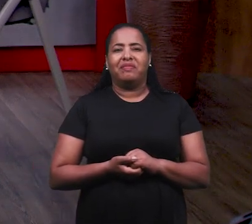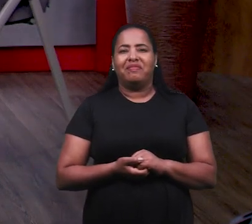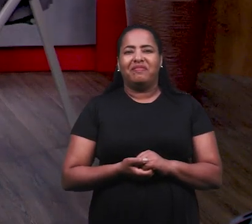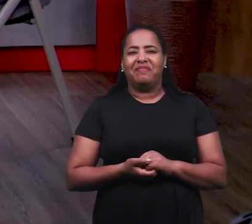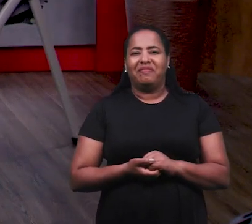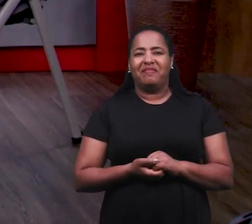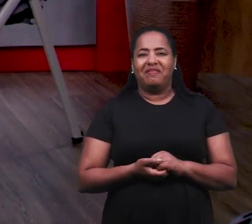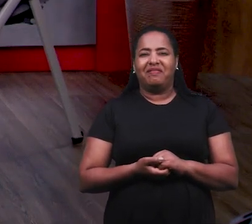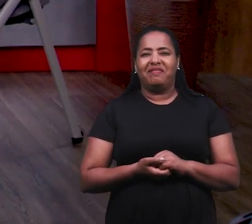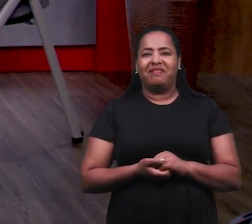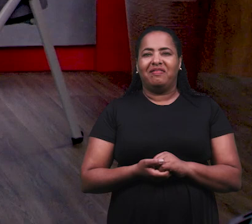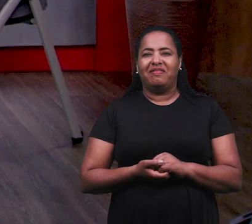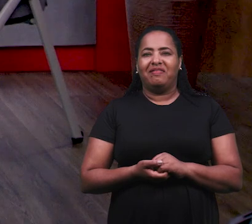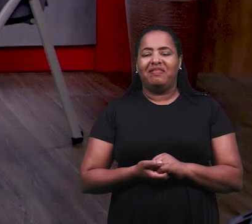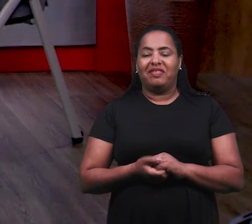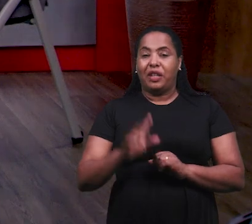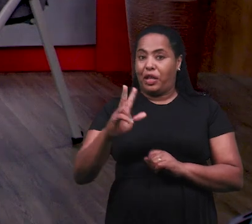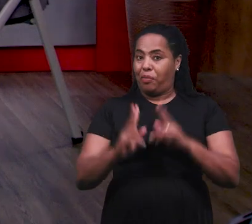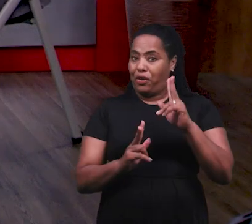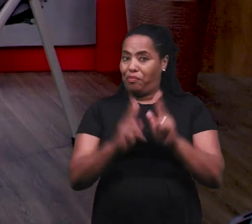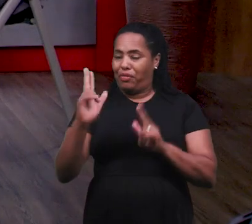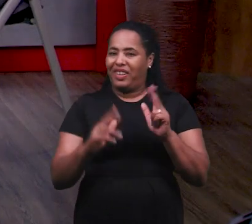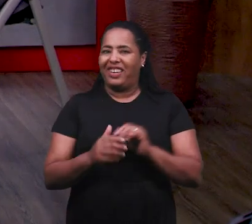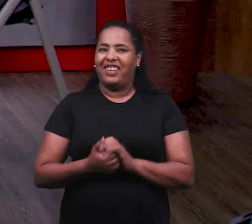Pode. Qualquer coisa depois corta.